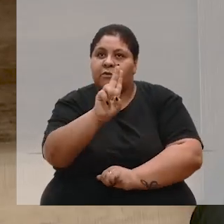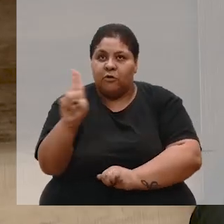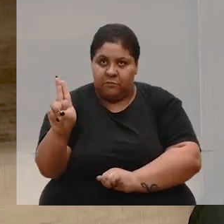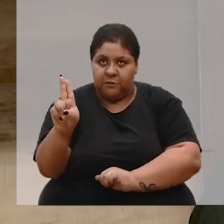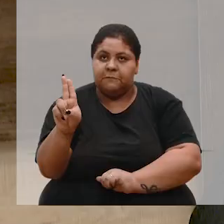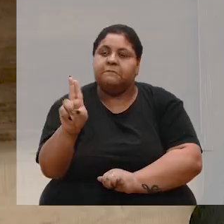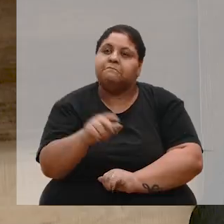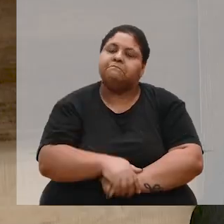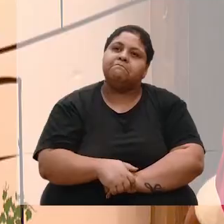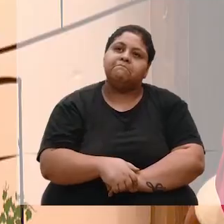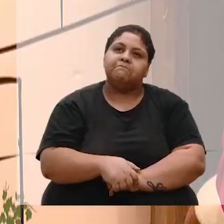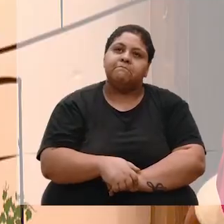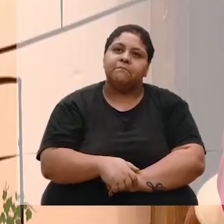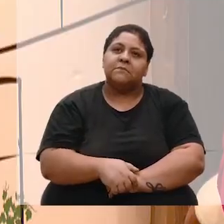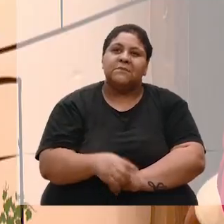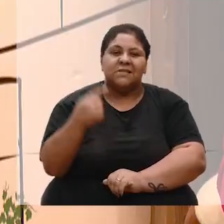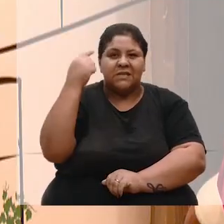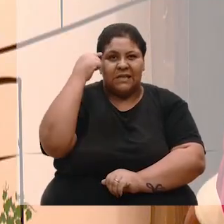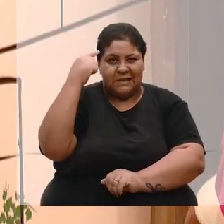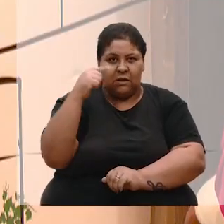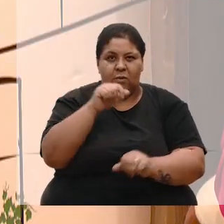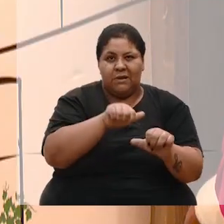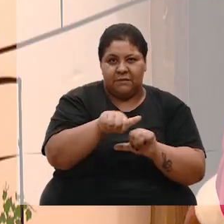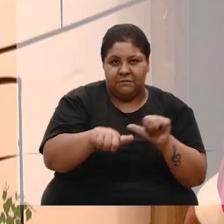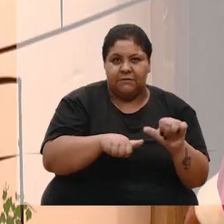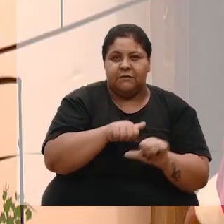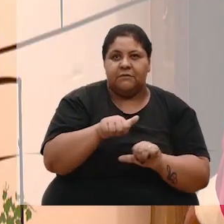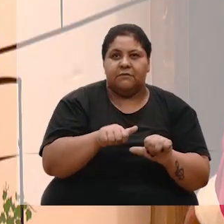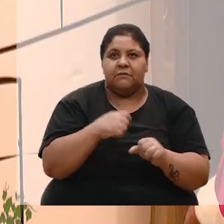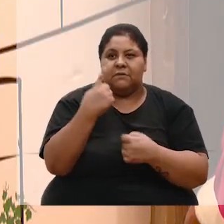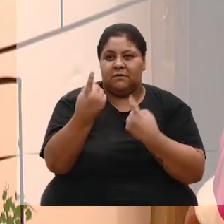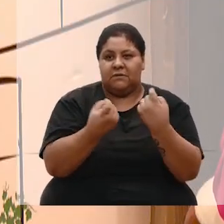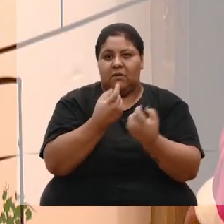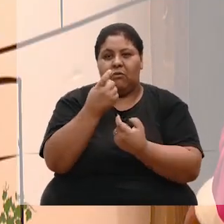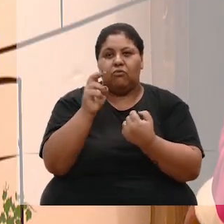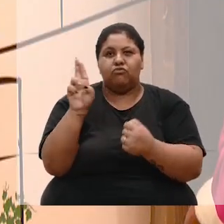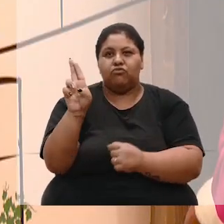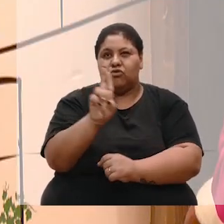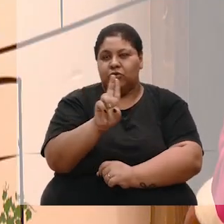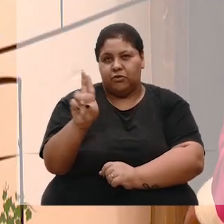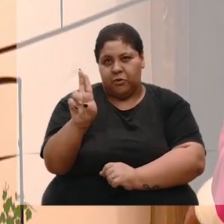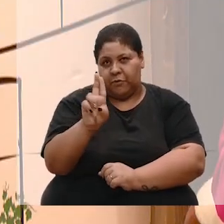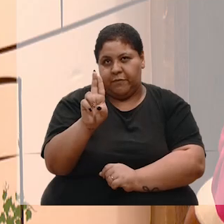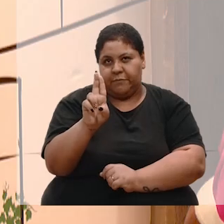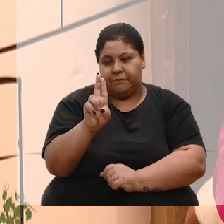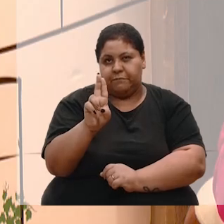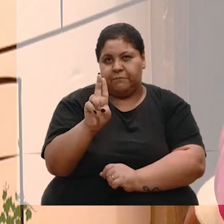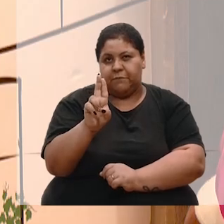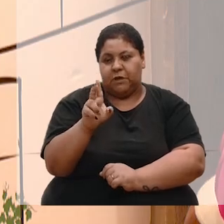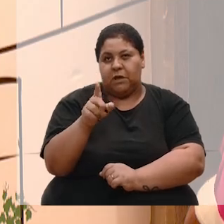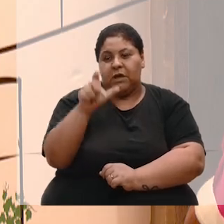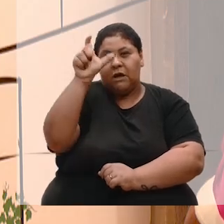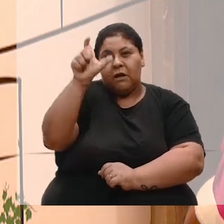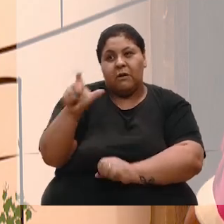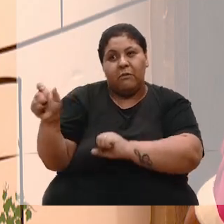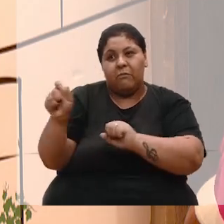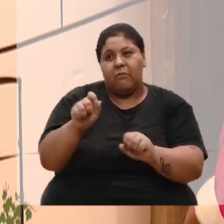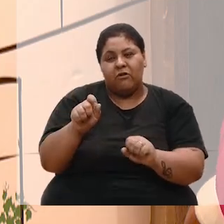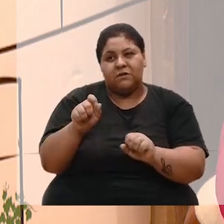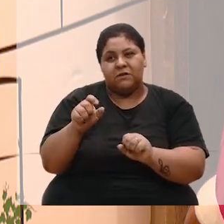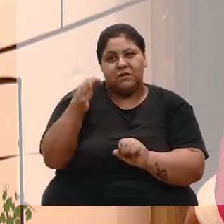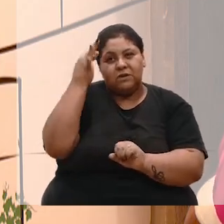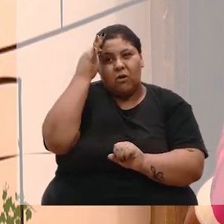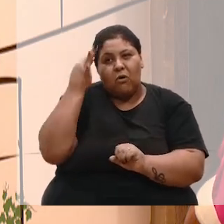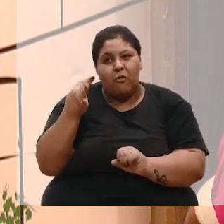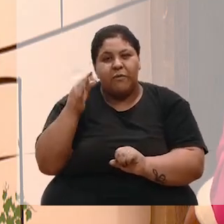Isso mesmo. Então a ideia da gente mudar alguns nomes, né? realmente para que as pessoas possam se entender